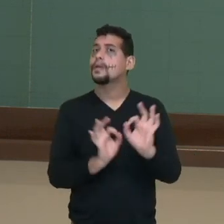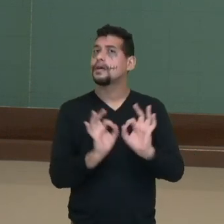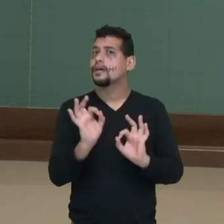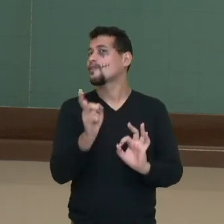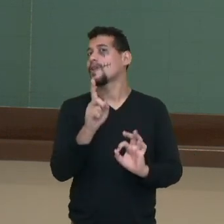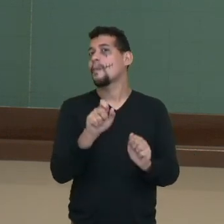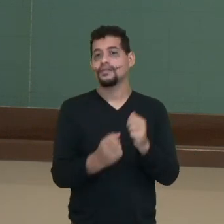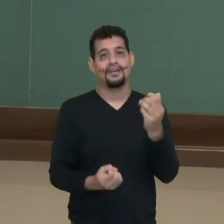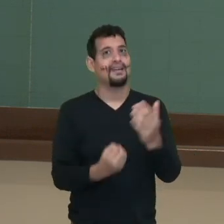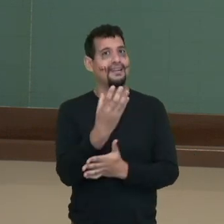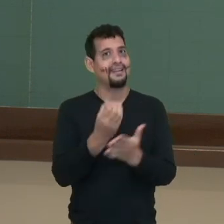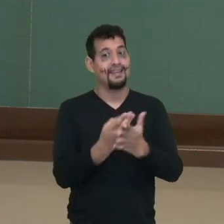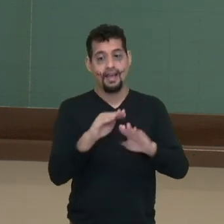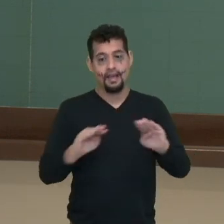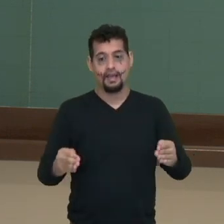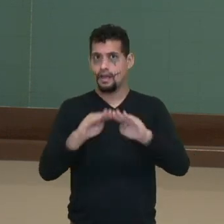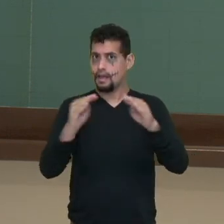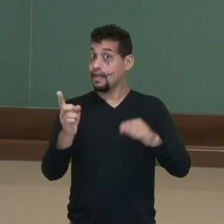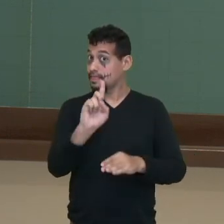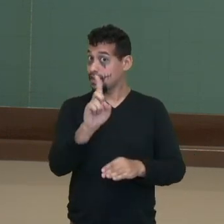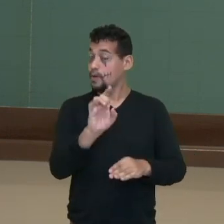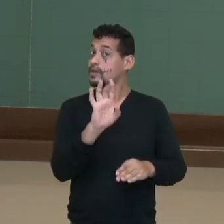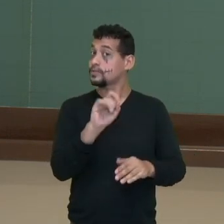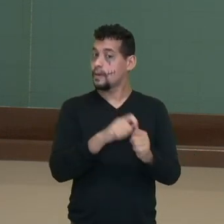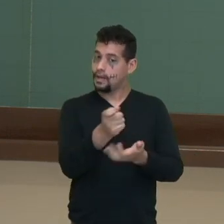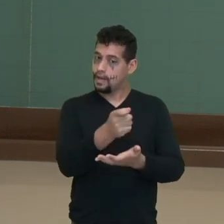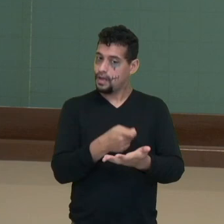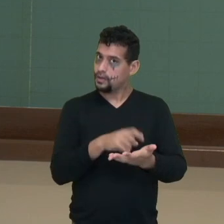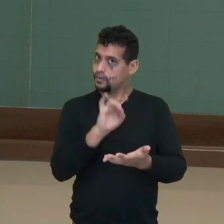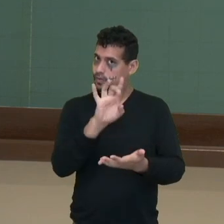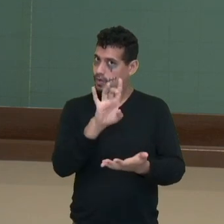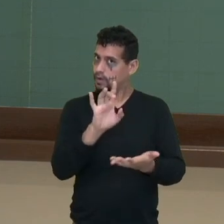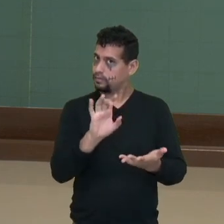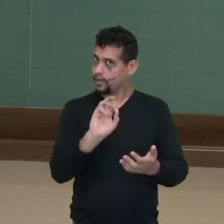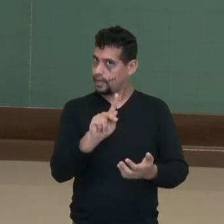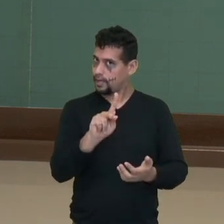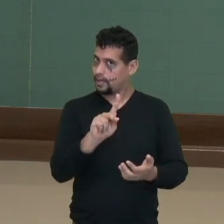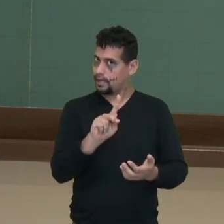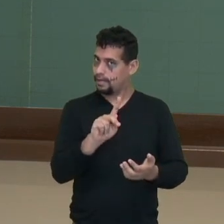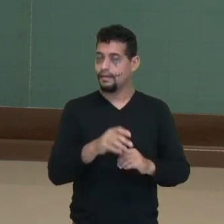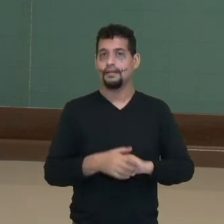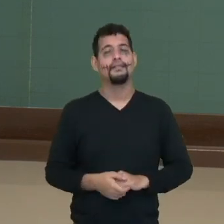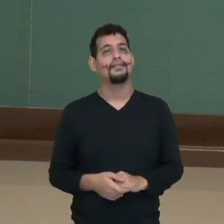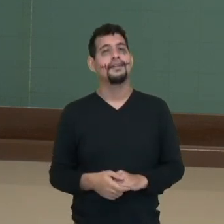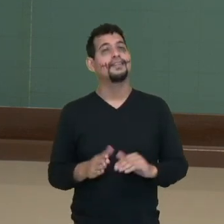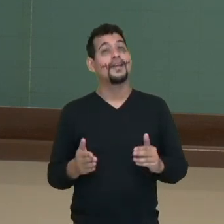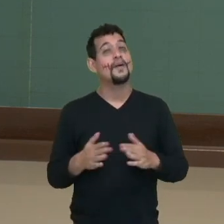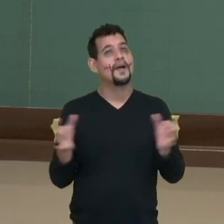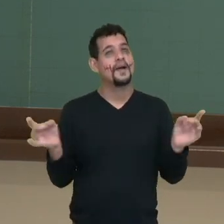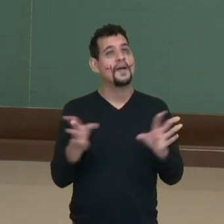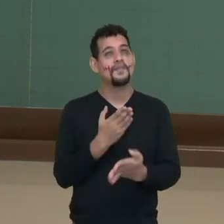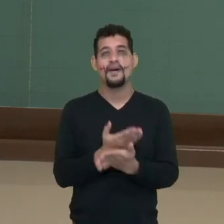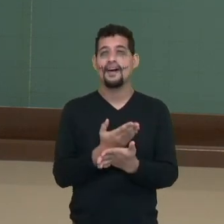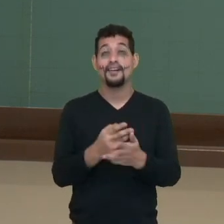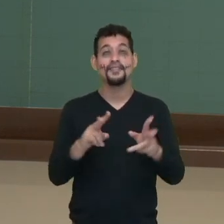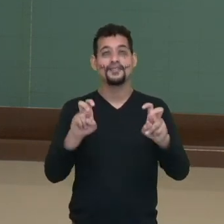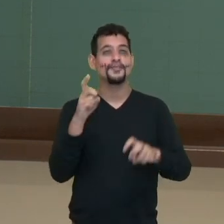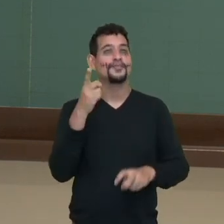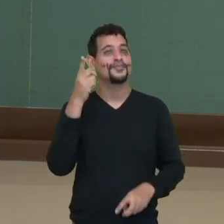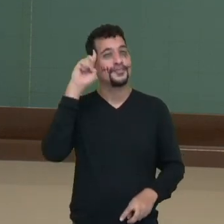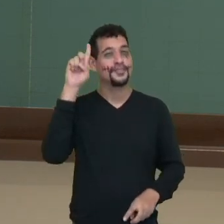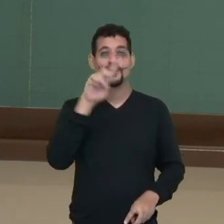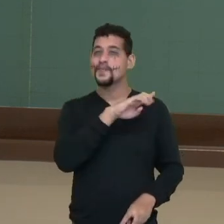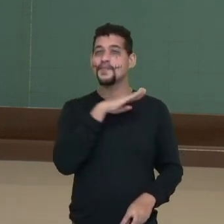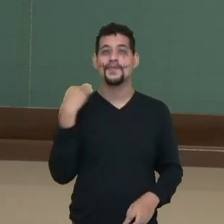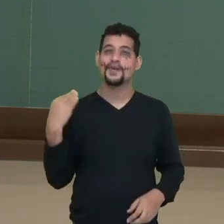para vocês produzirem o altar, certo? E, pessoal, acabou a nossa aula sobre o Dia de los